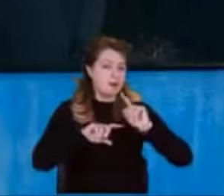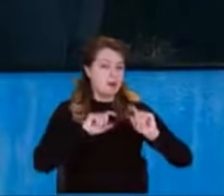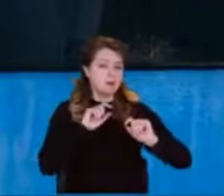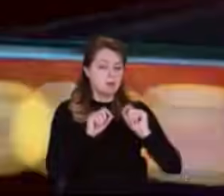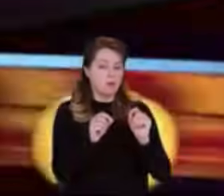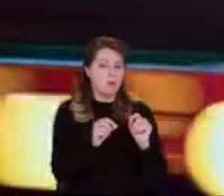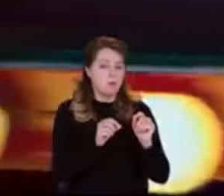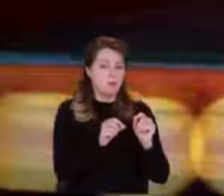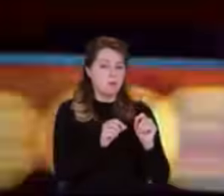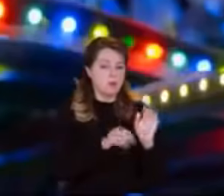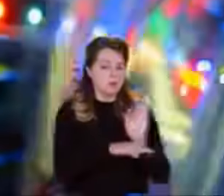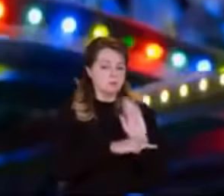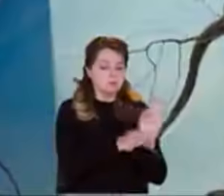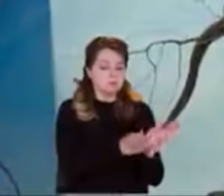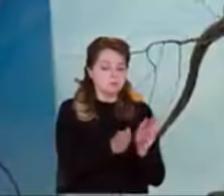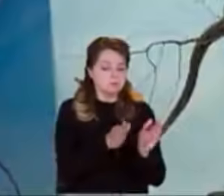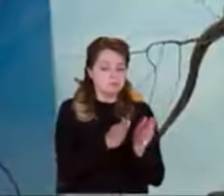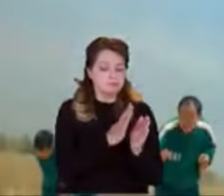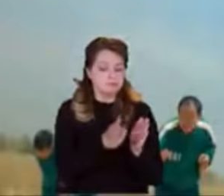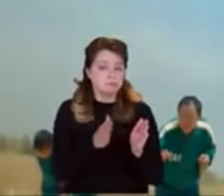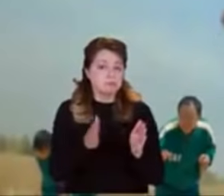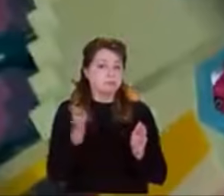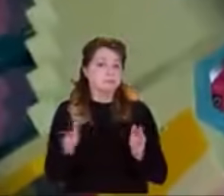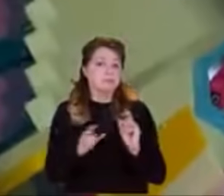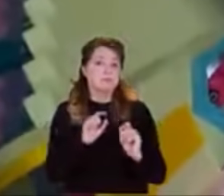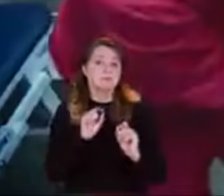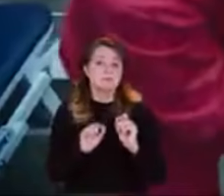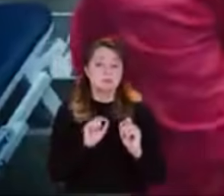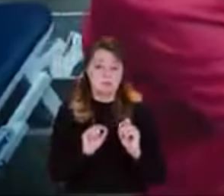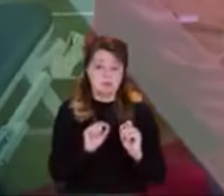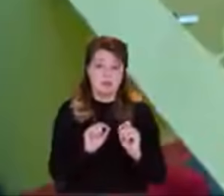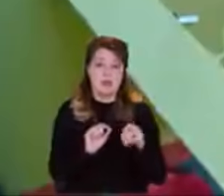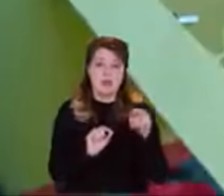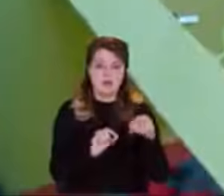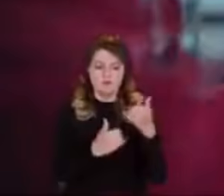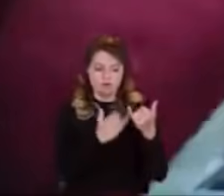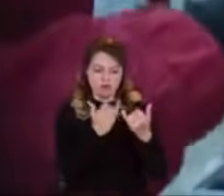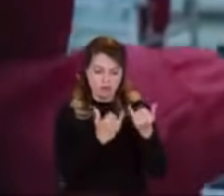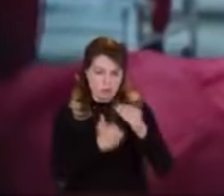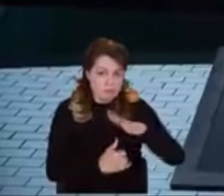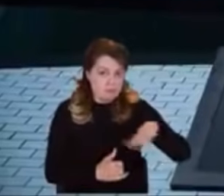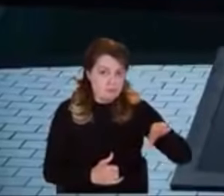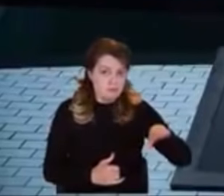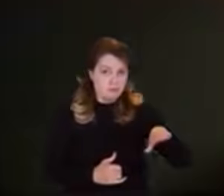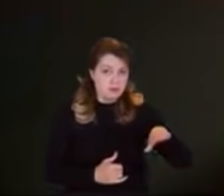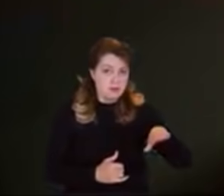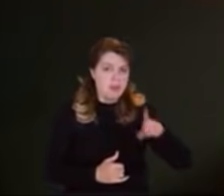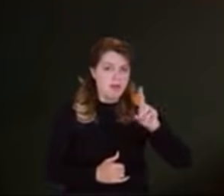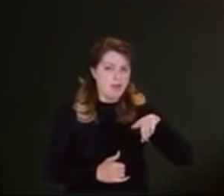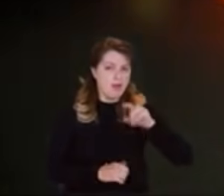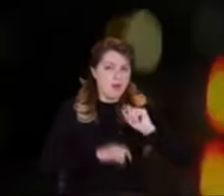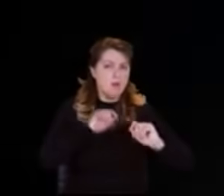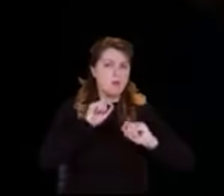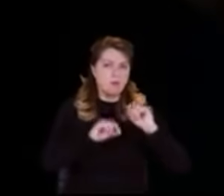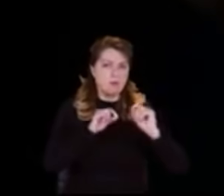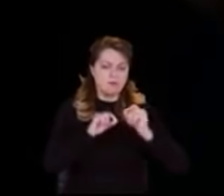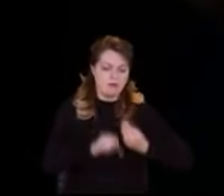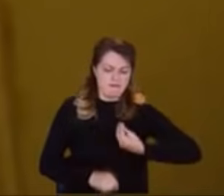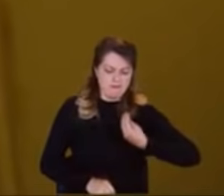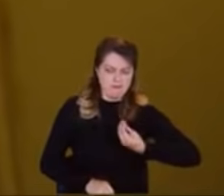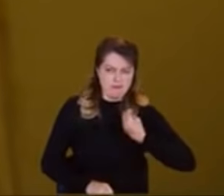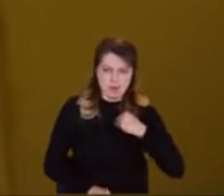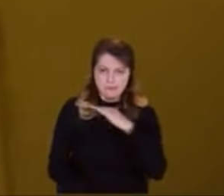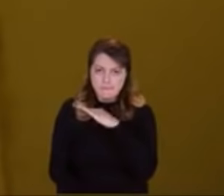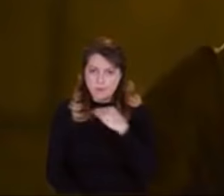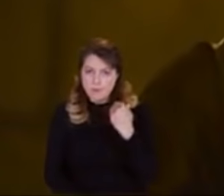ter brincadeira de criança na trama, dizendo que é uma série para adultos, mas que tem parte infantil, e dizendo ainda que